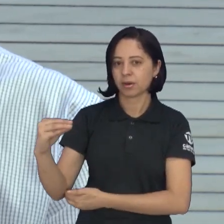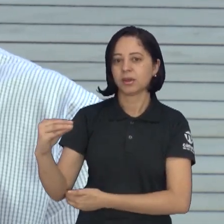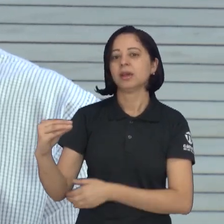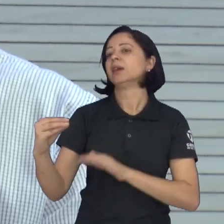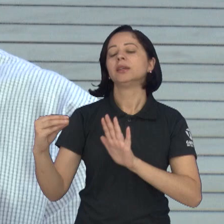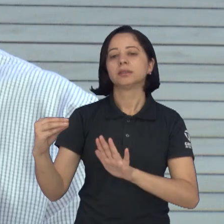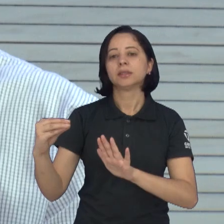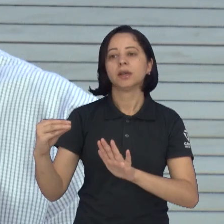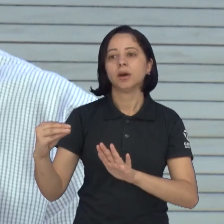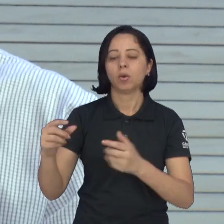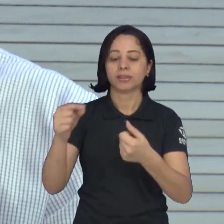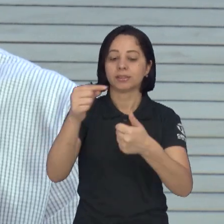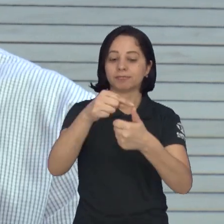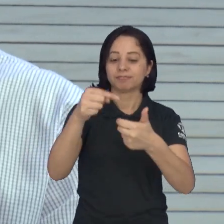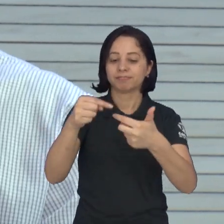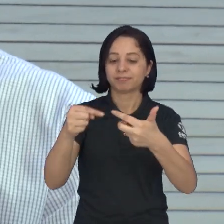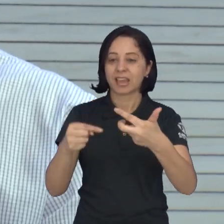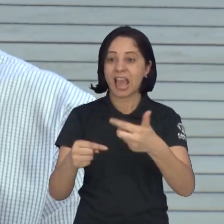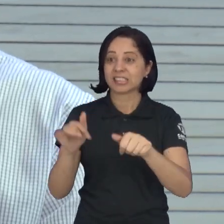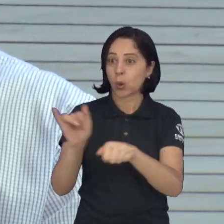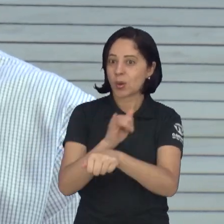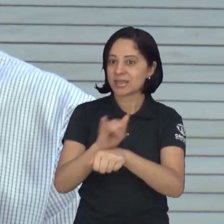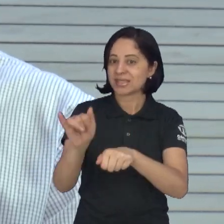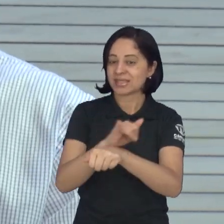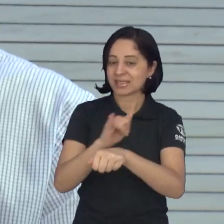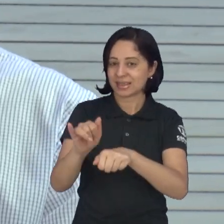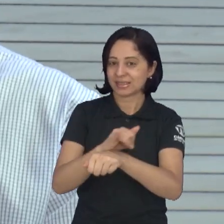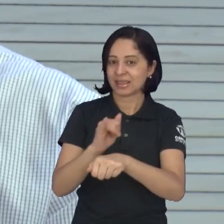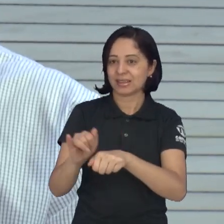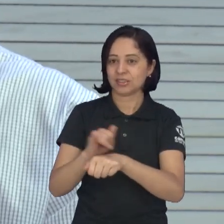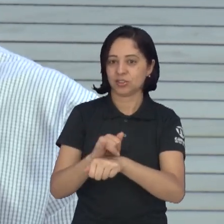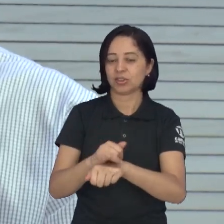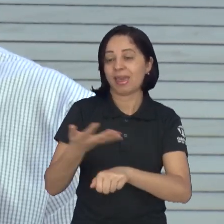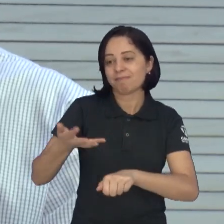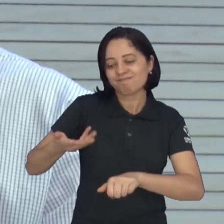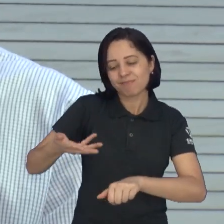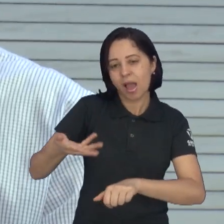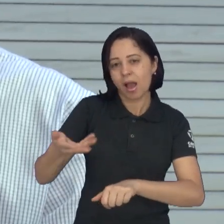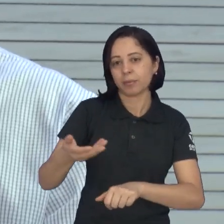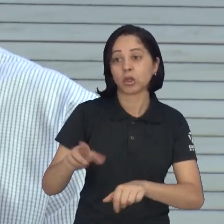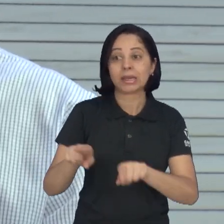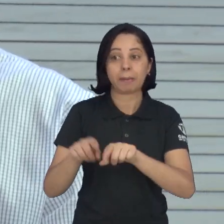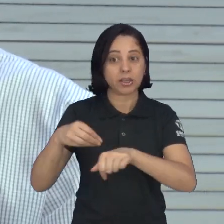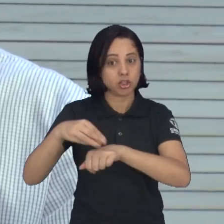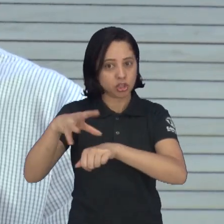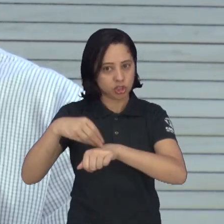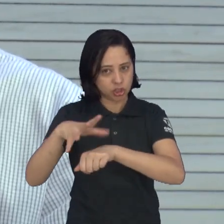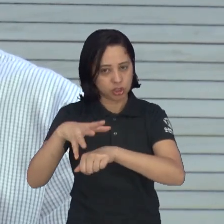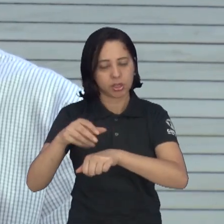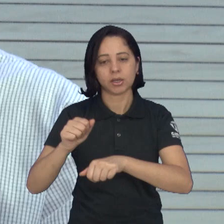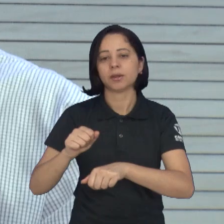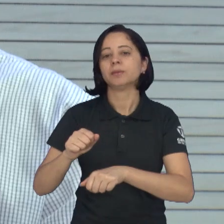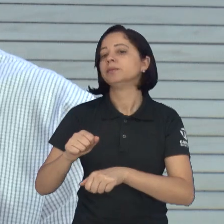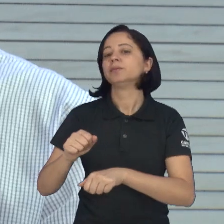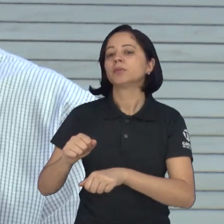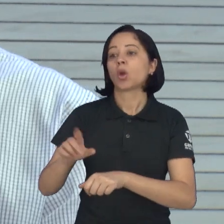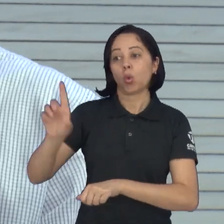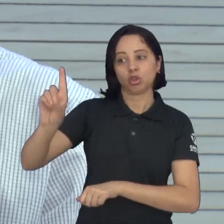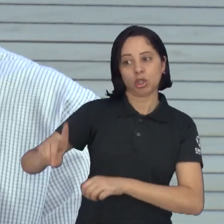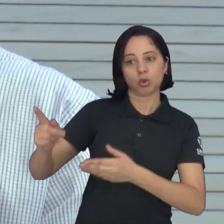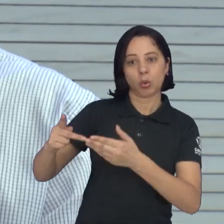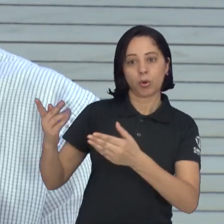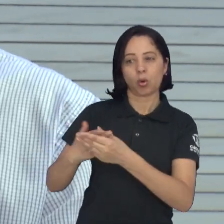Então, são canais que agilizam o processo. E uma dica, como ele falou, né, o diretor do